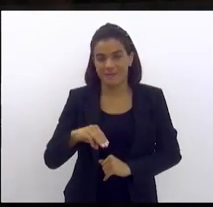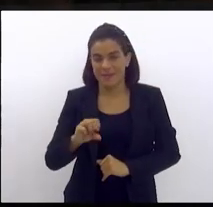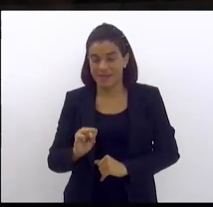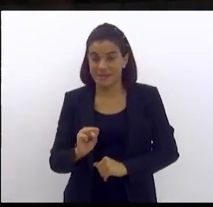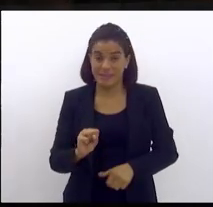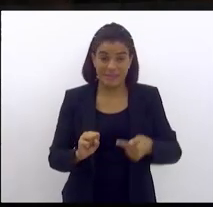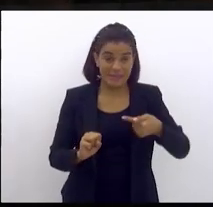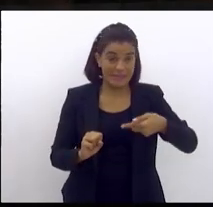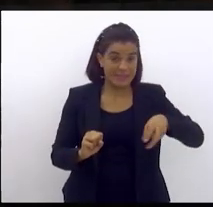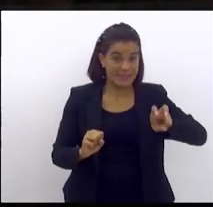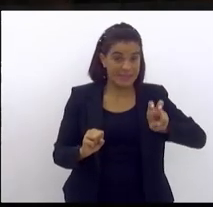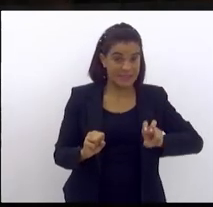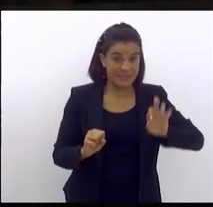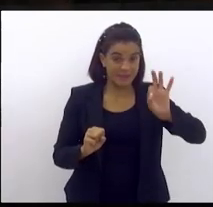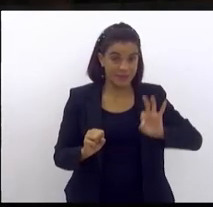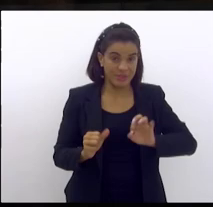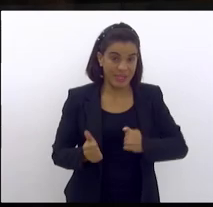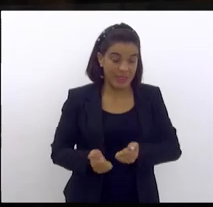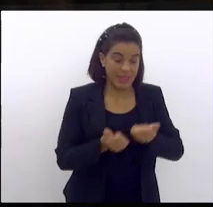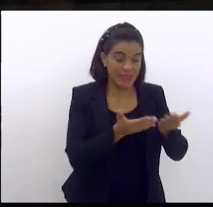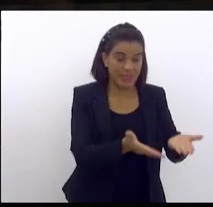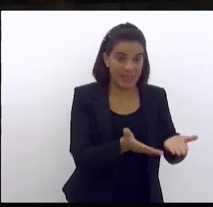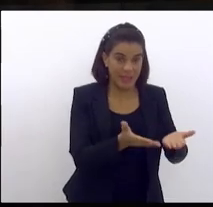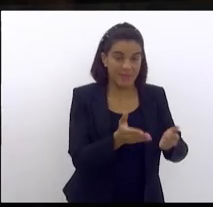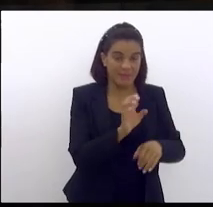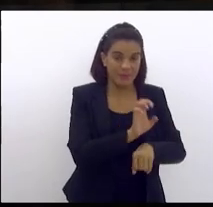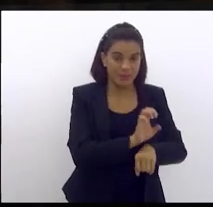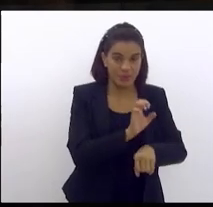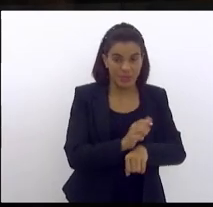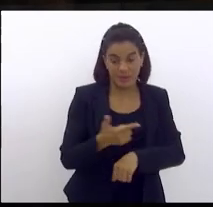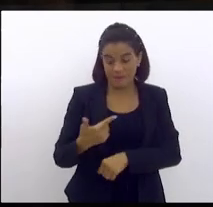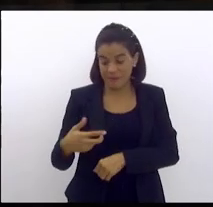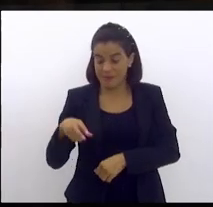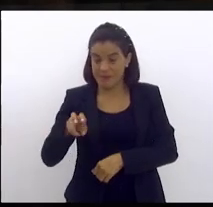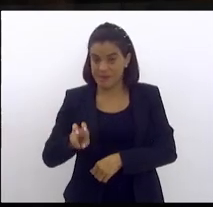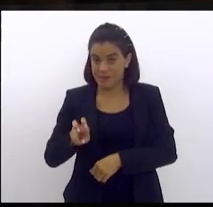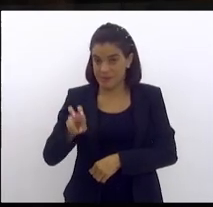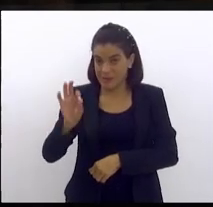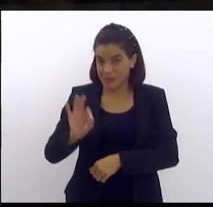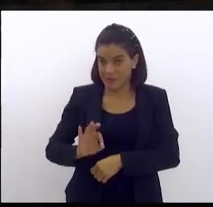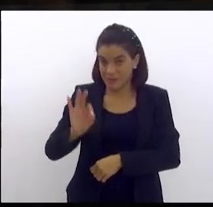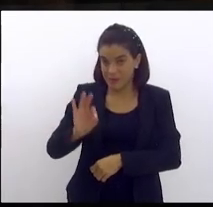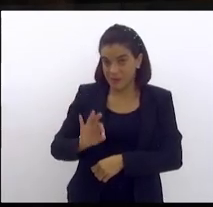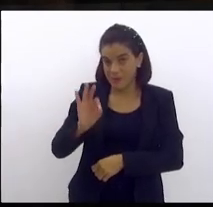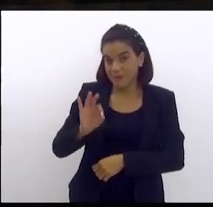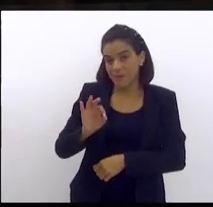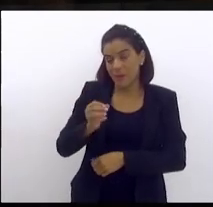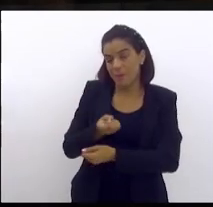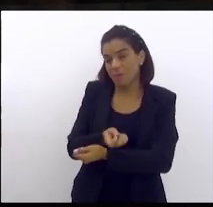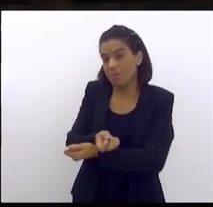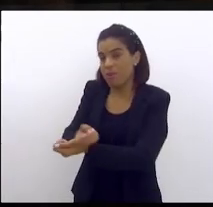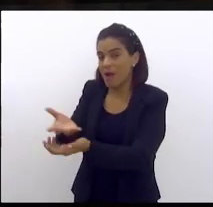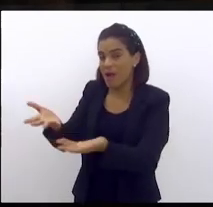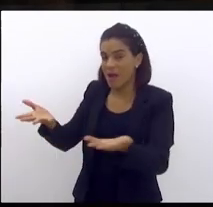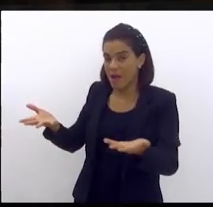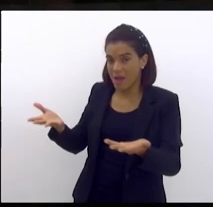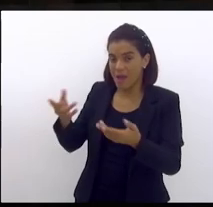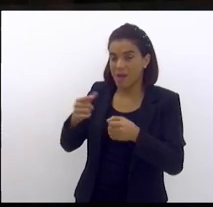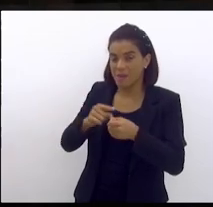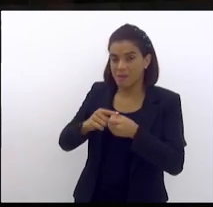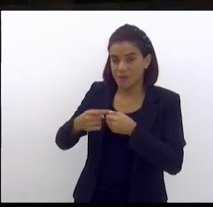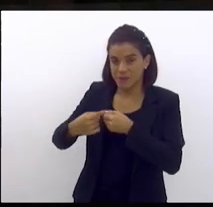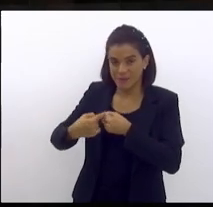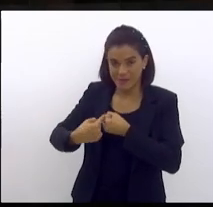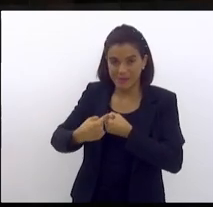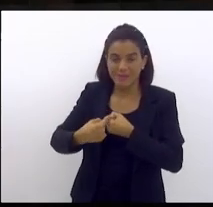75% fica pro estado e 25% para ser distribuído entre os